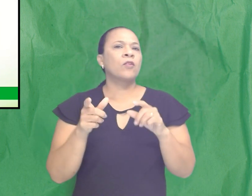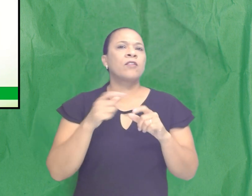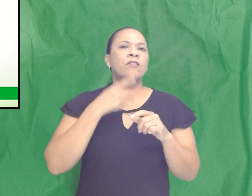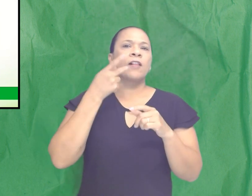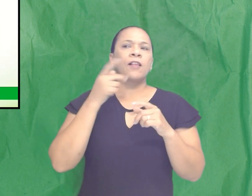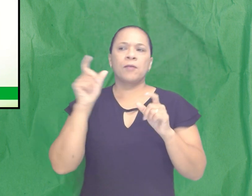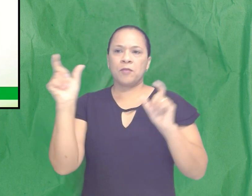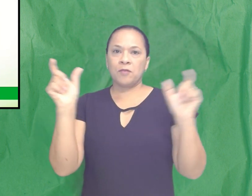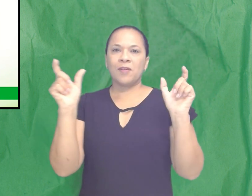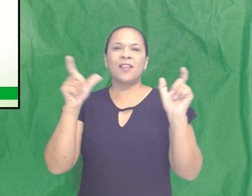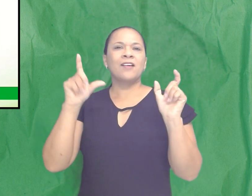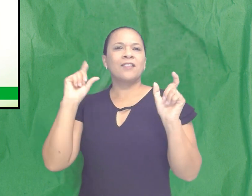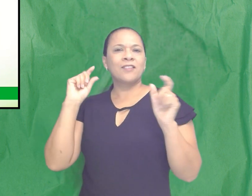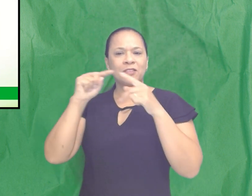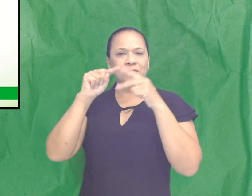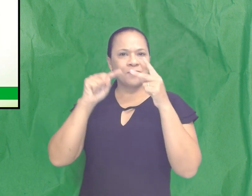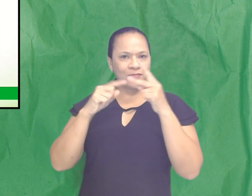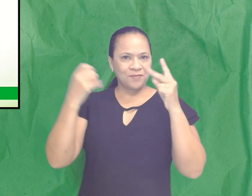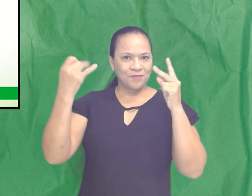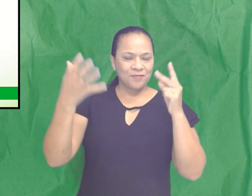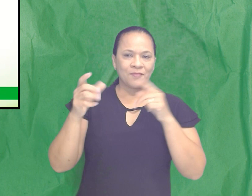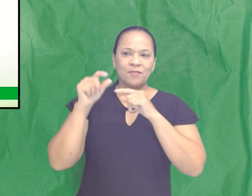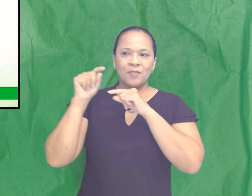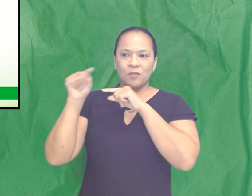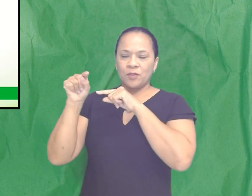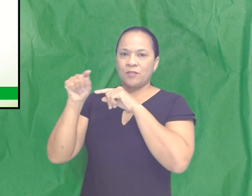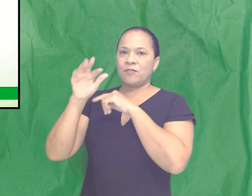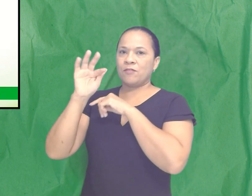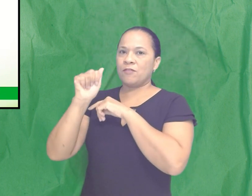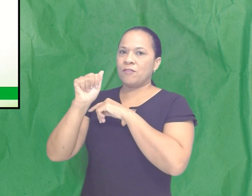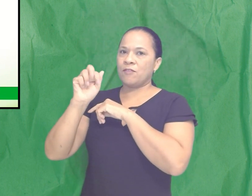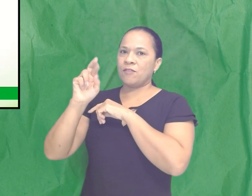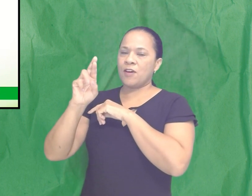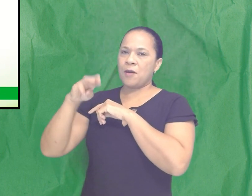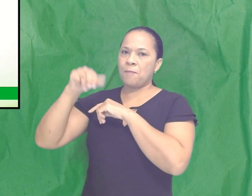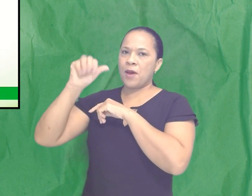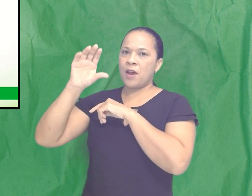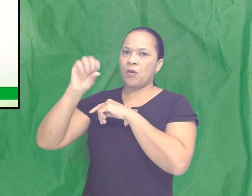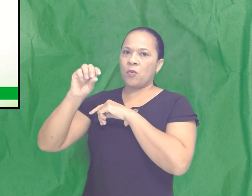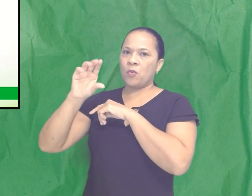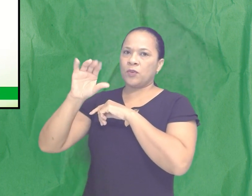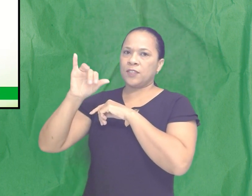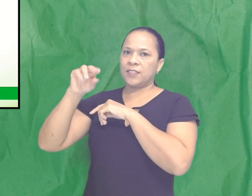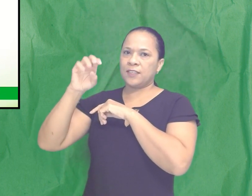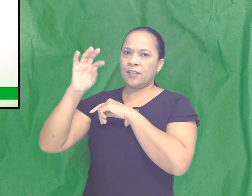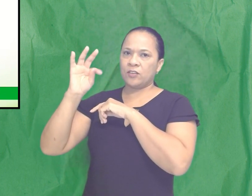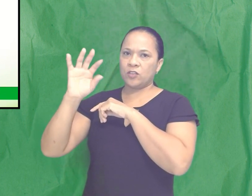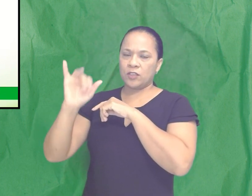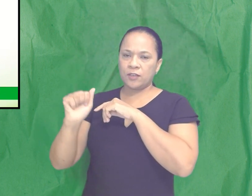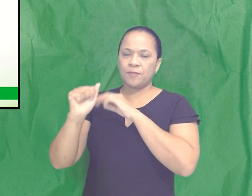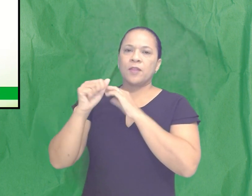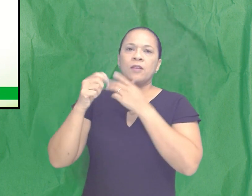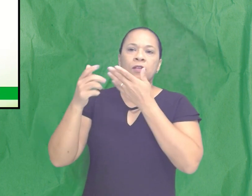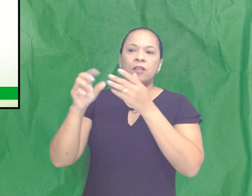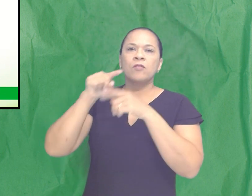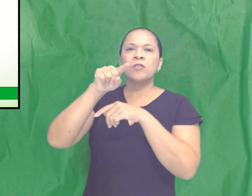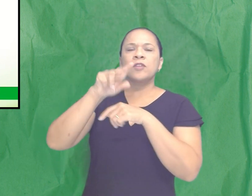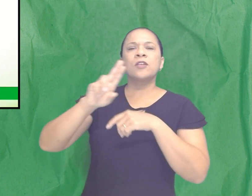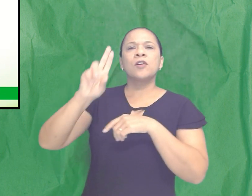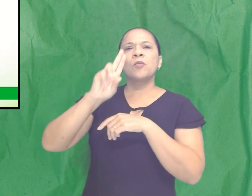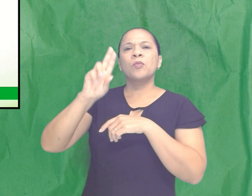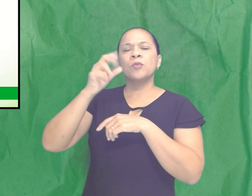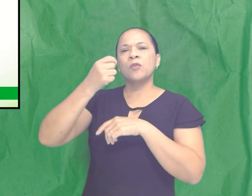sobre a farmacocinética e a farmacodinâmica. Quando você utiliza um medicamento, irá acontecer no seu organismo